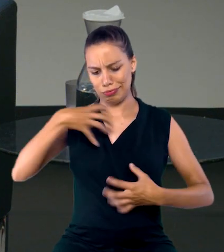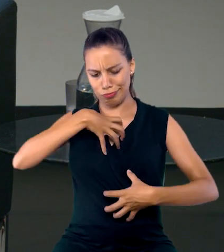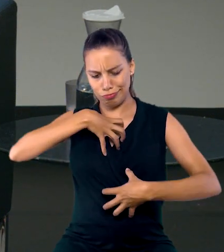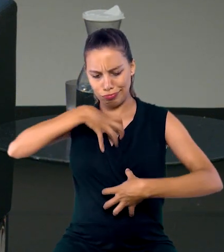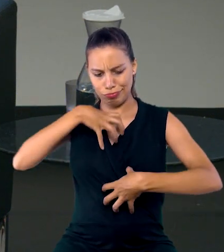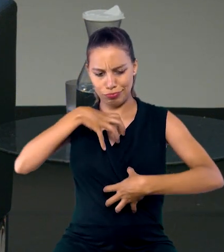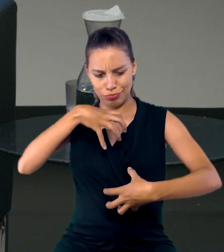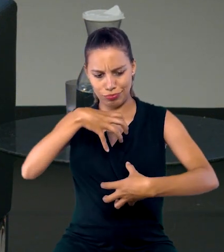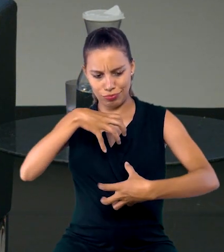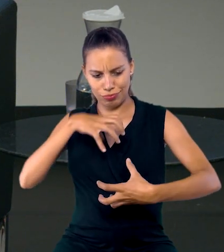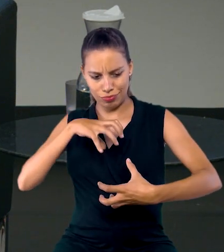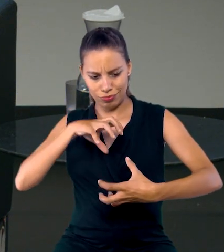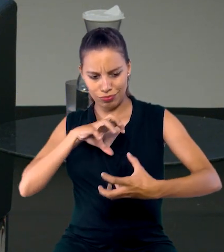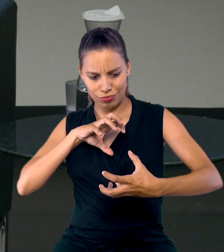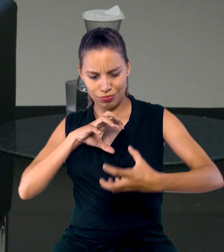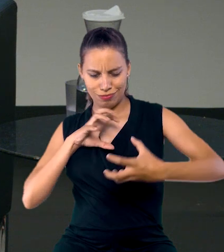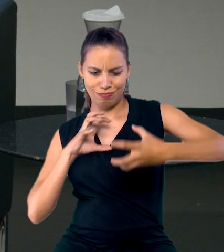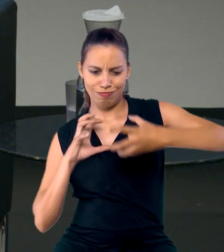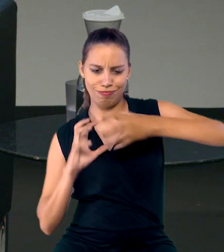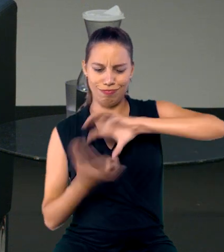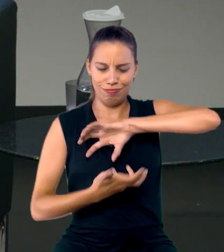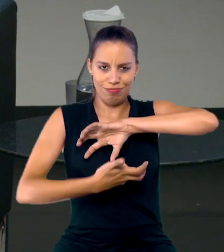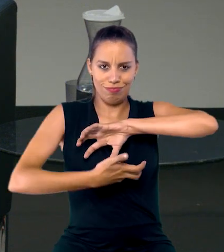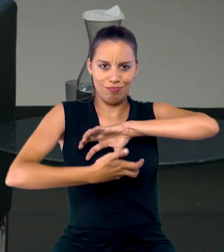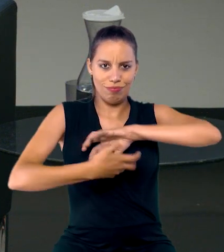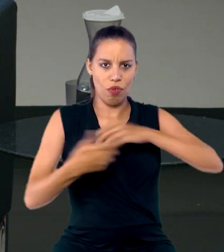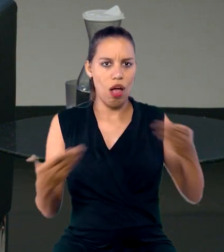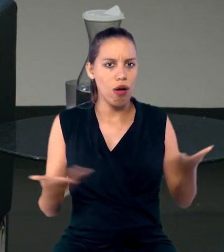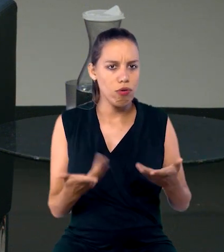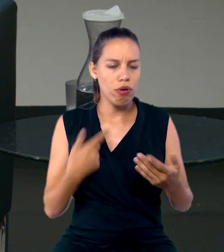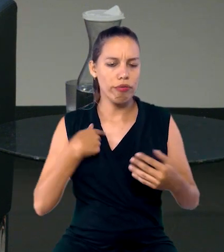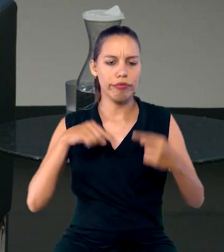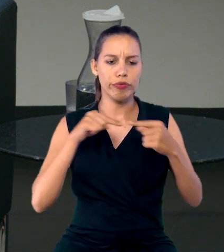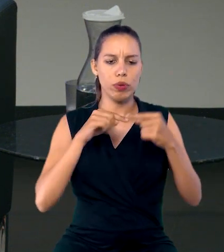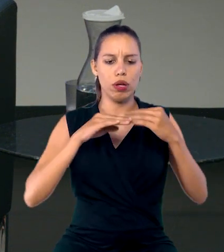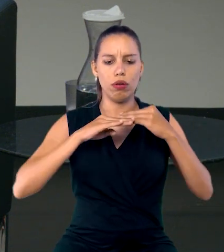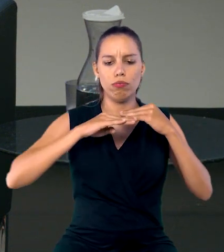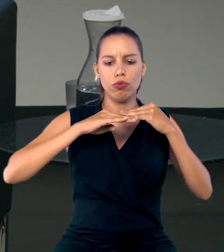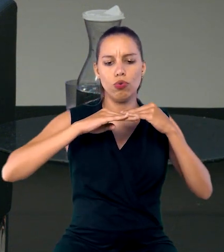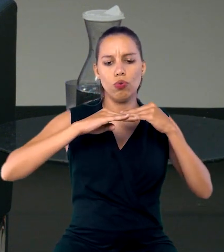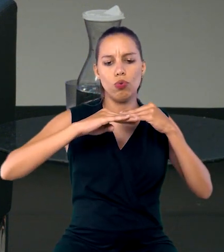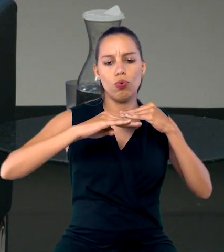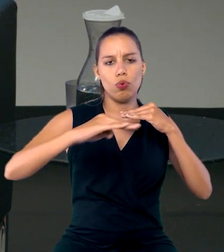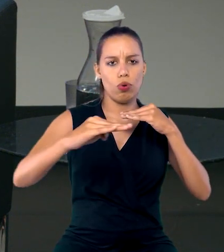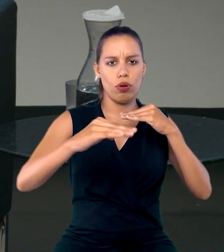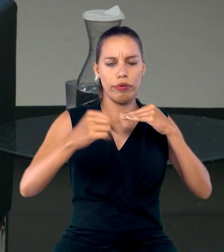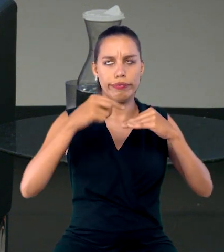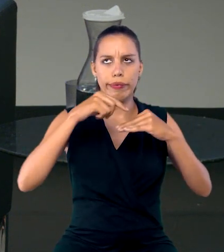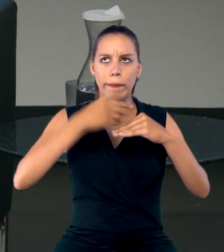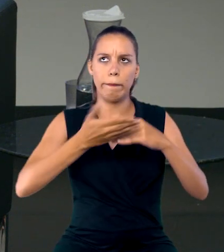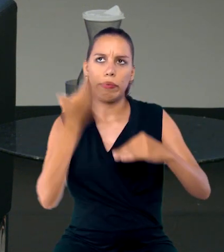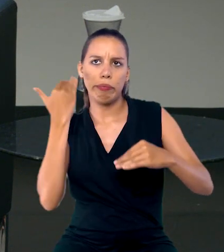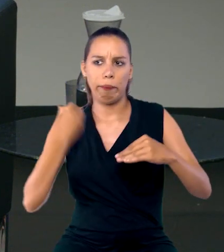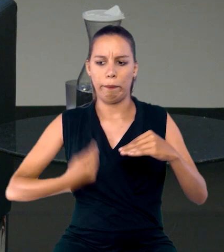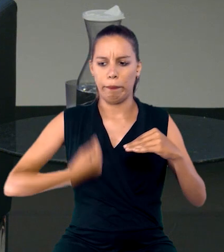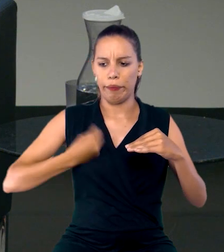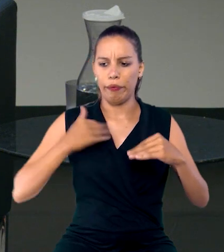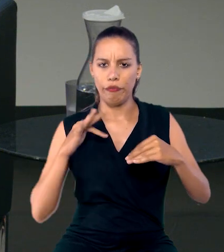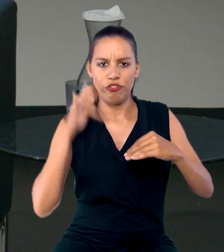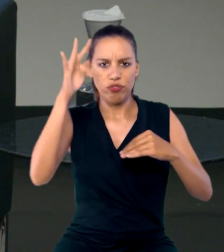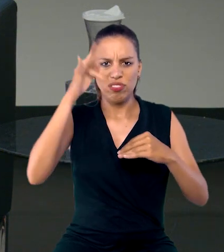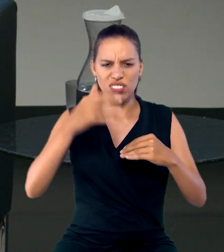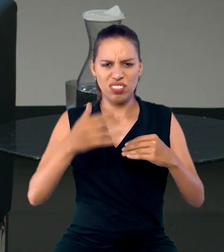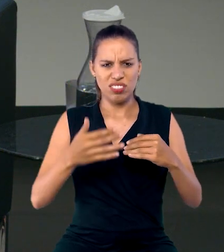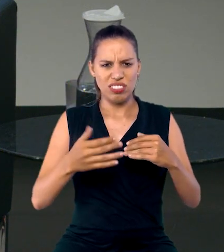transformando, e hoje esse tempo linear, o passado, o presente, o